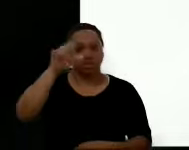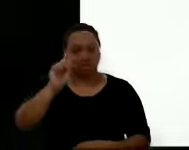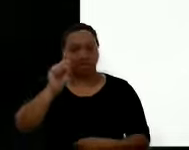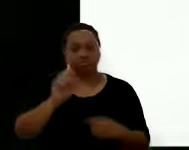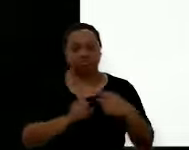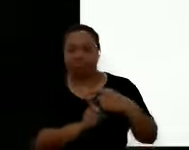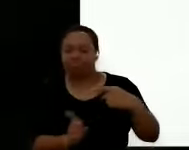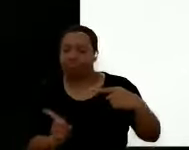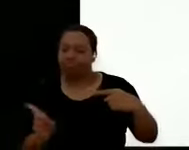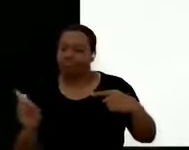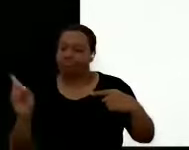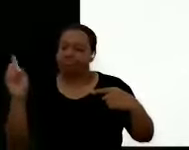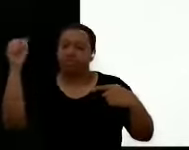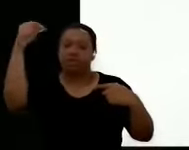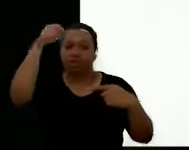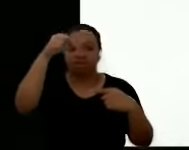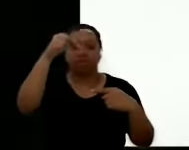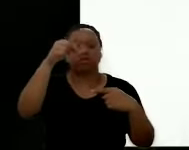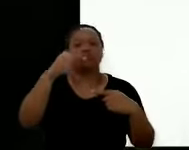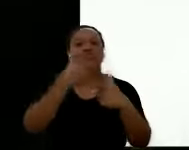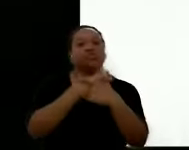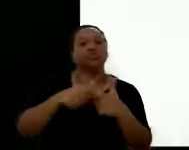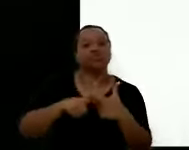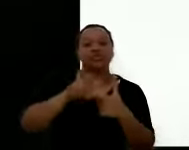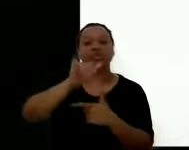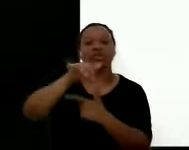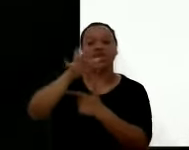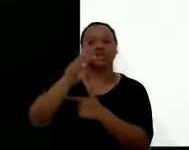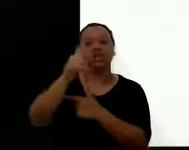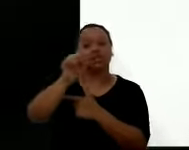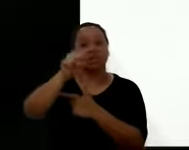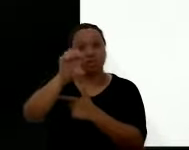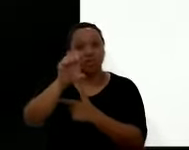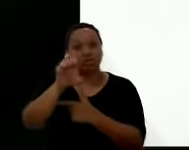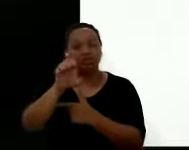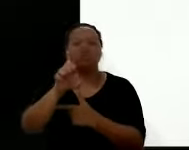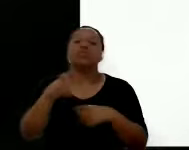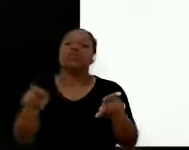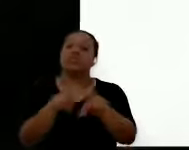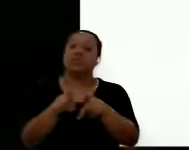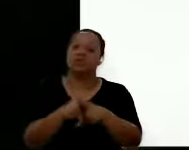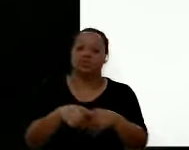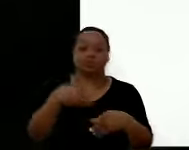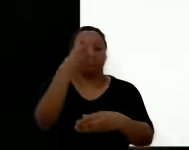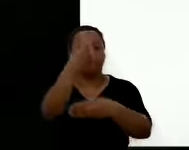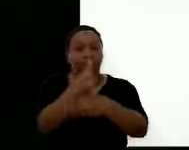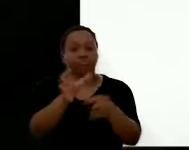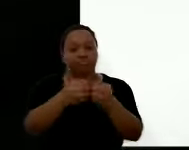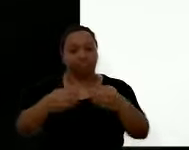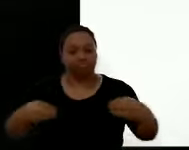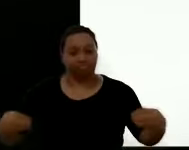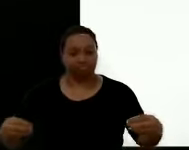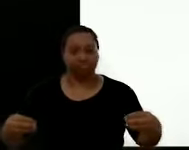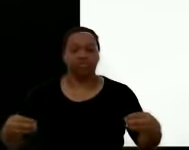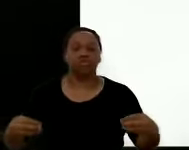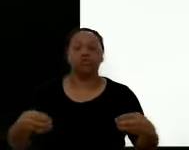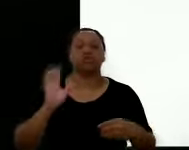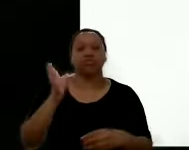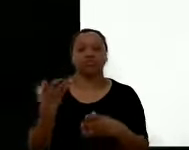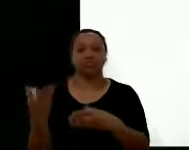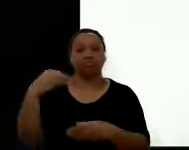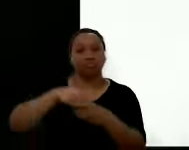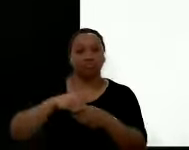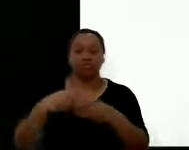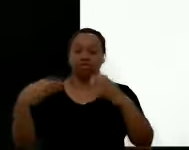por intérfase. O ciclo celular se divide em intérfase e mitose. Uma